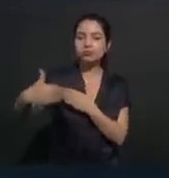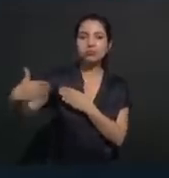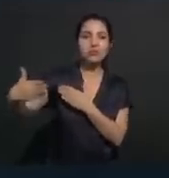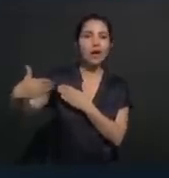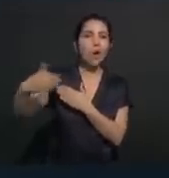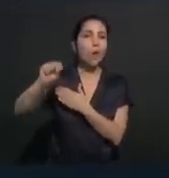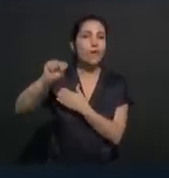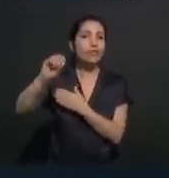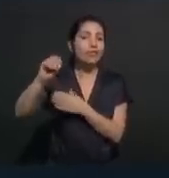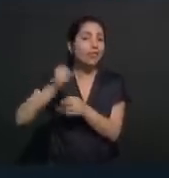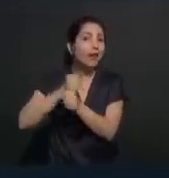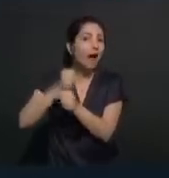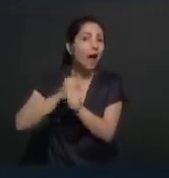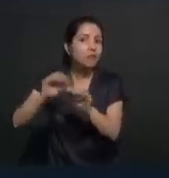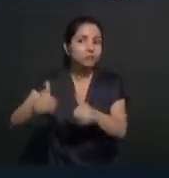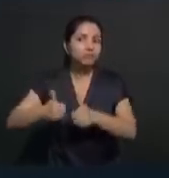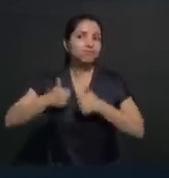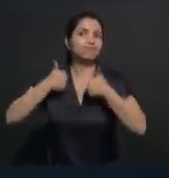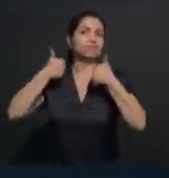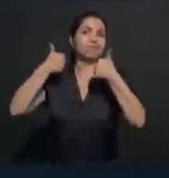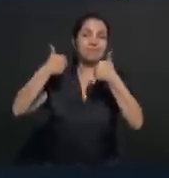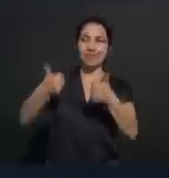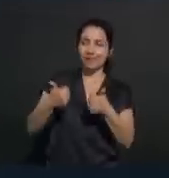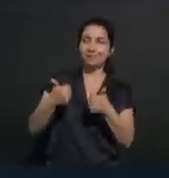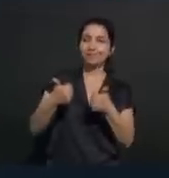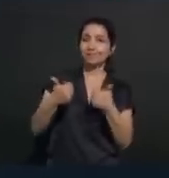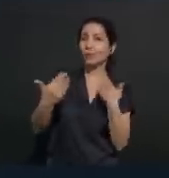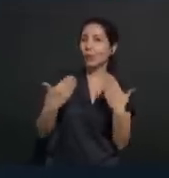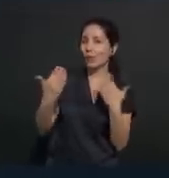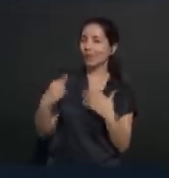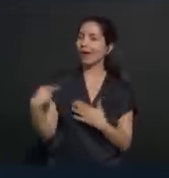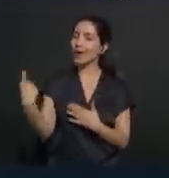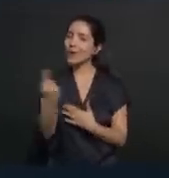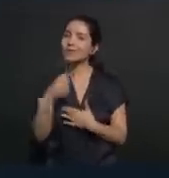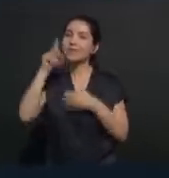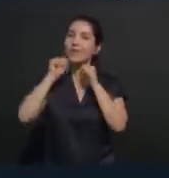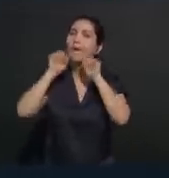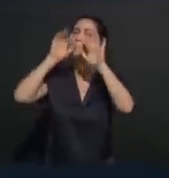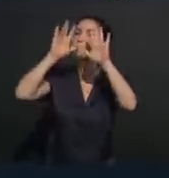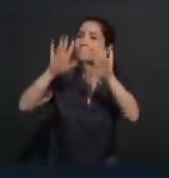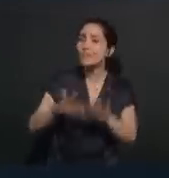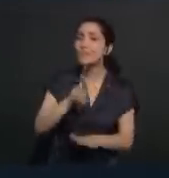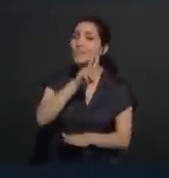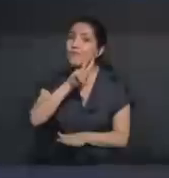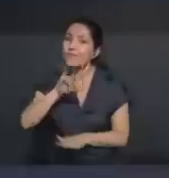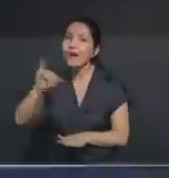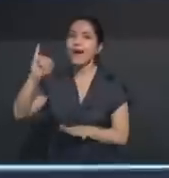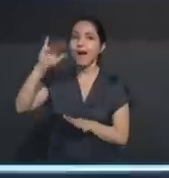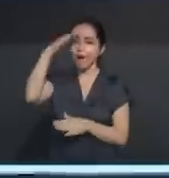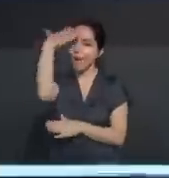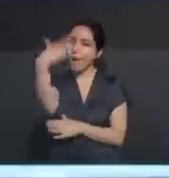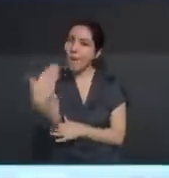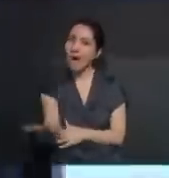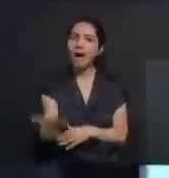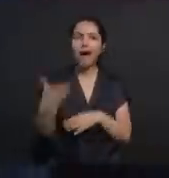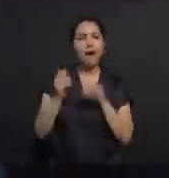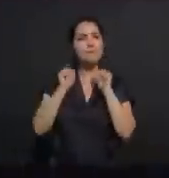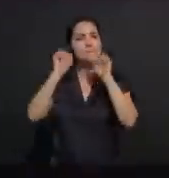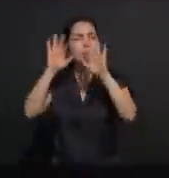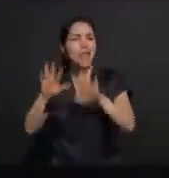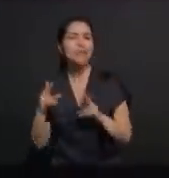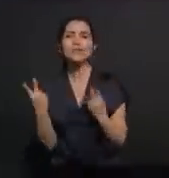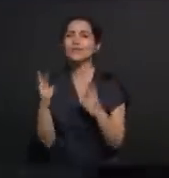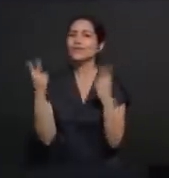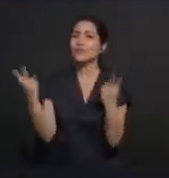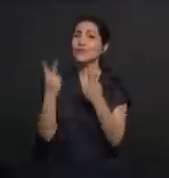O Senhor vai te abençoar e Ele vai te honrar e Ele vai te dar bênçãos e vitórias que você jamais imaginou. Só tem uma coisa que